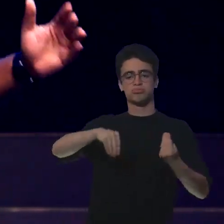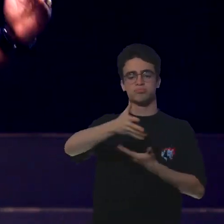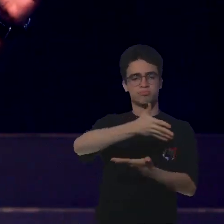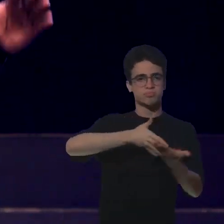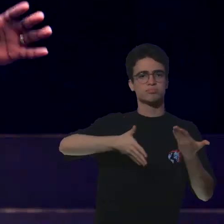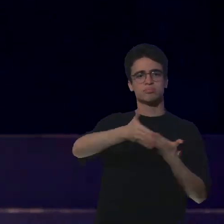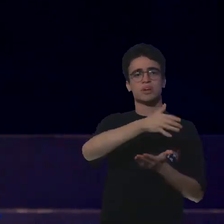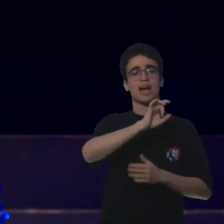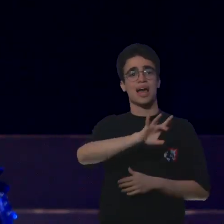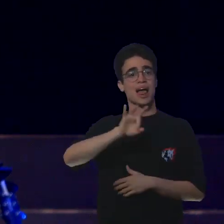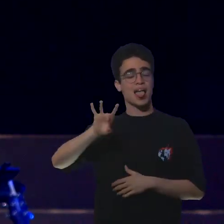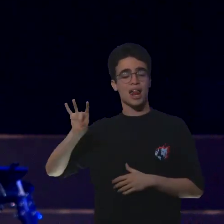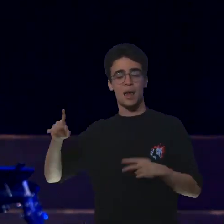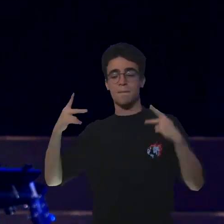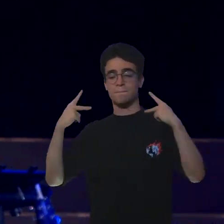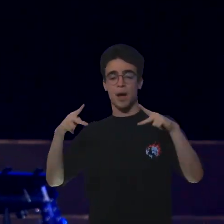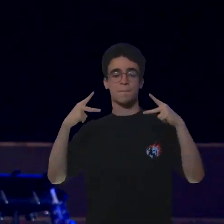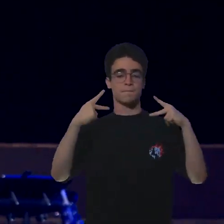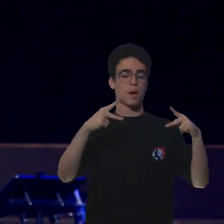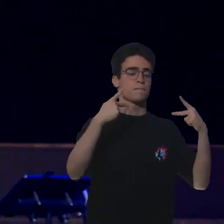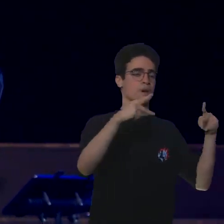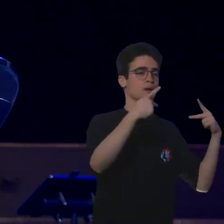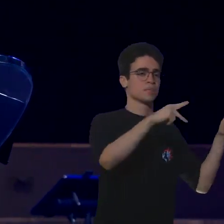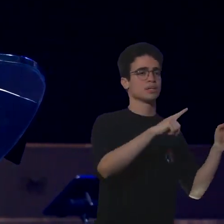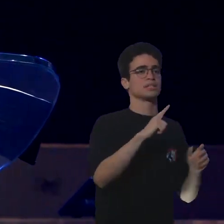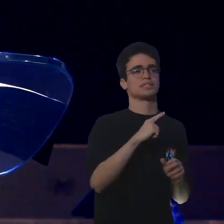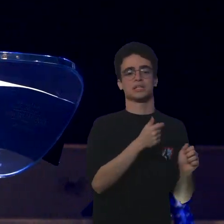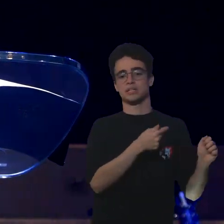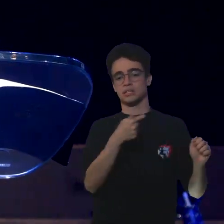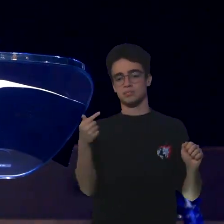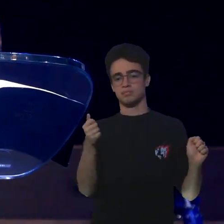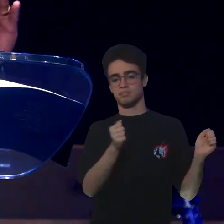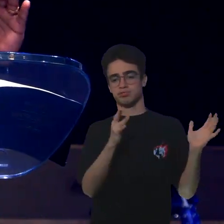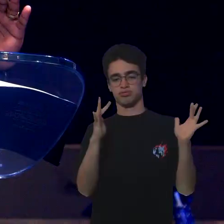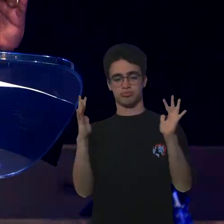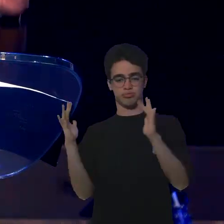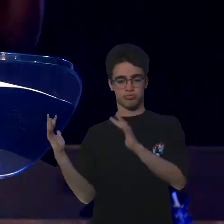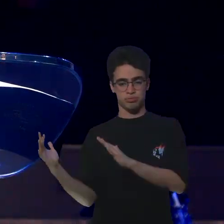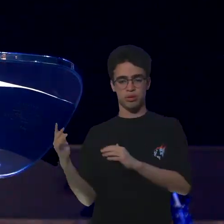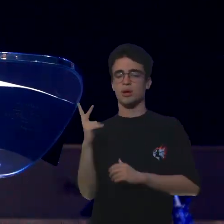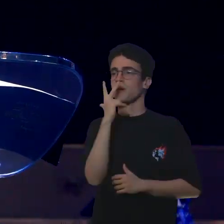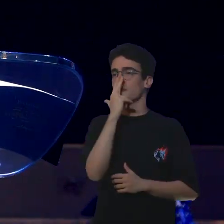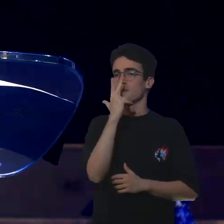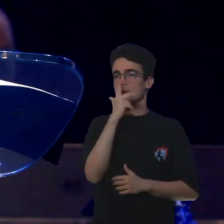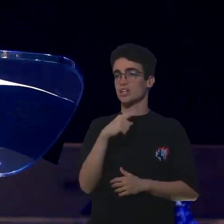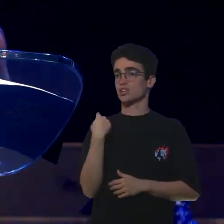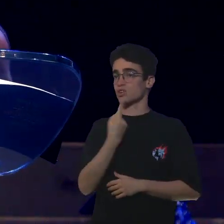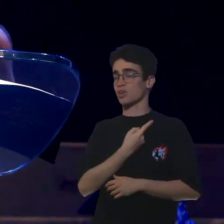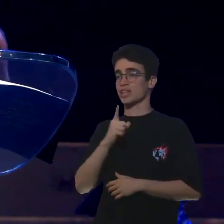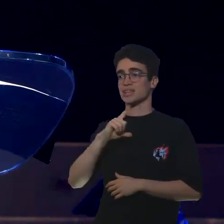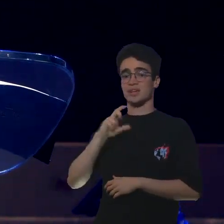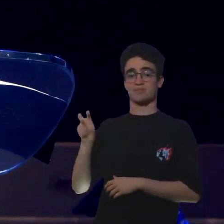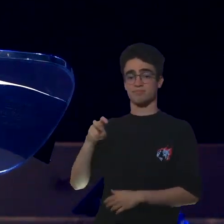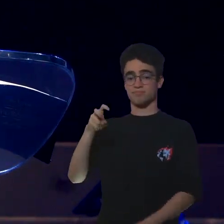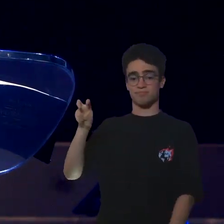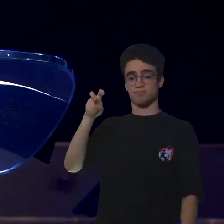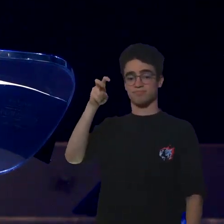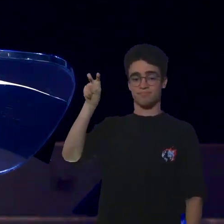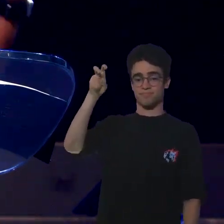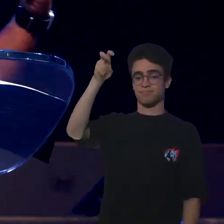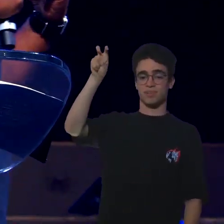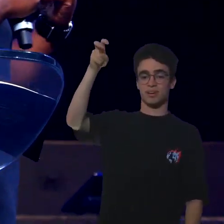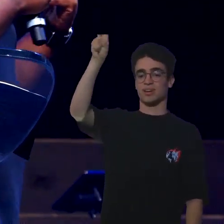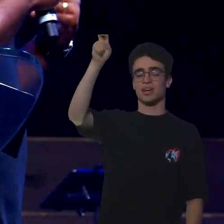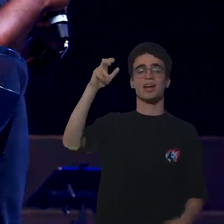cada pregador veio pregando no decorrer da semana, e a gente está como se subisse uma montanha. E hoje